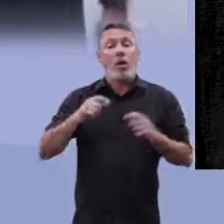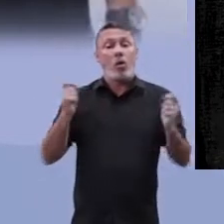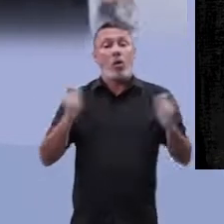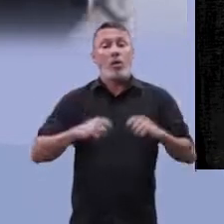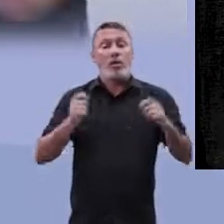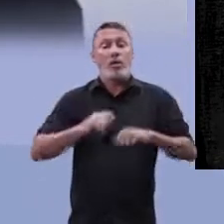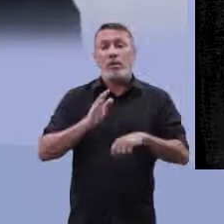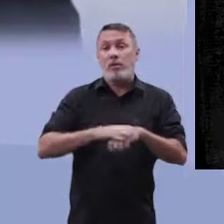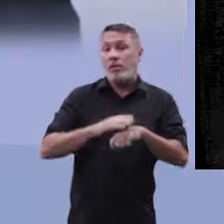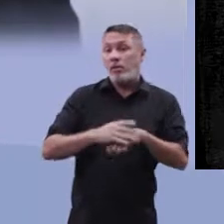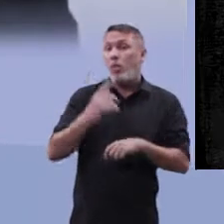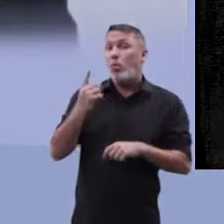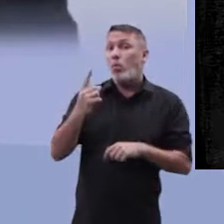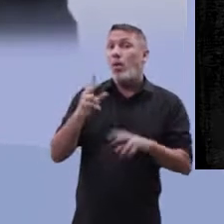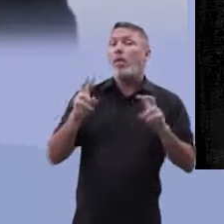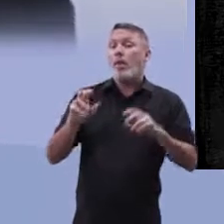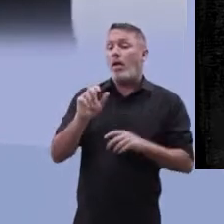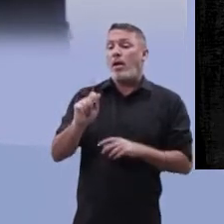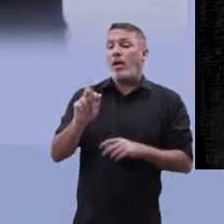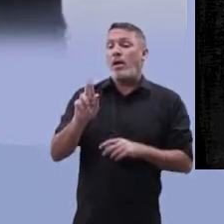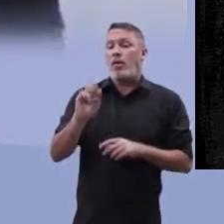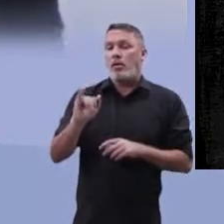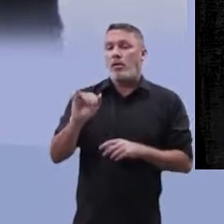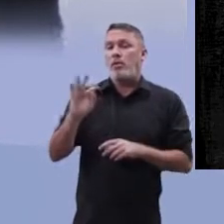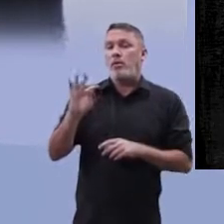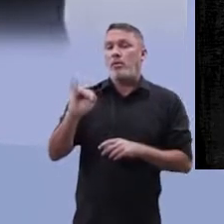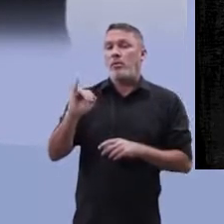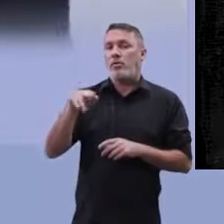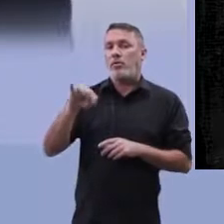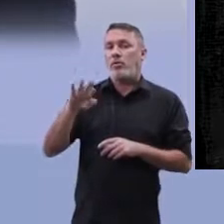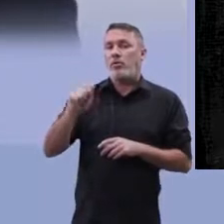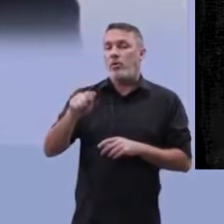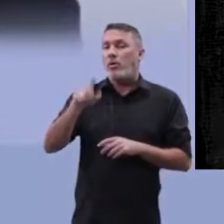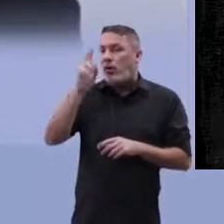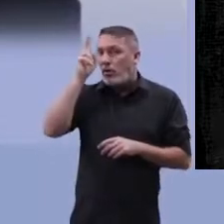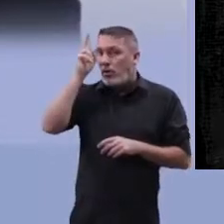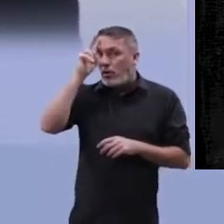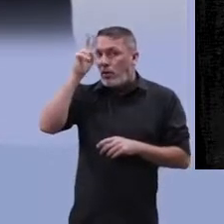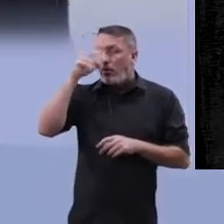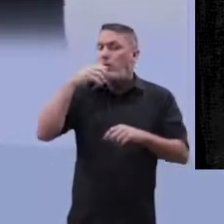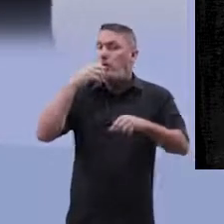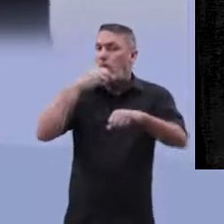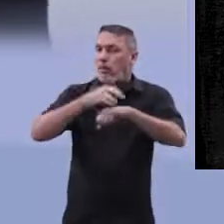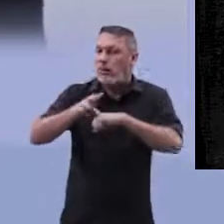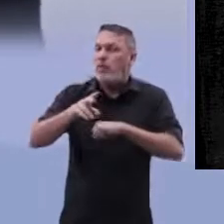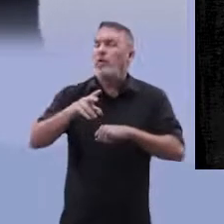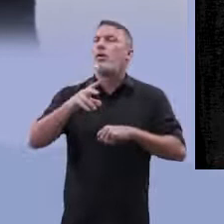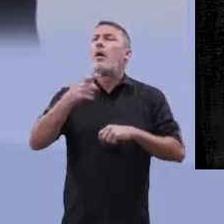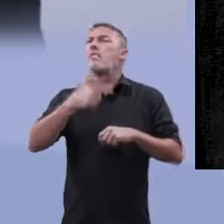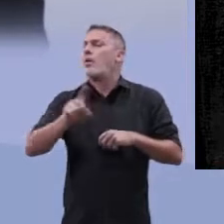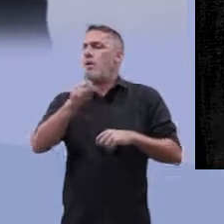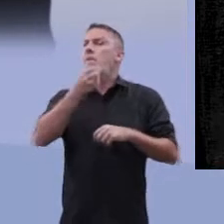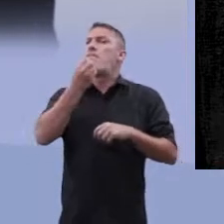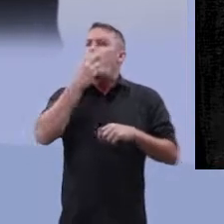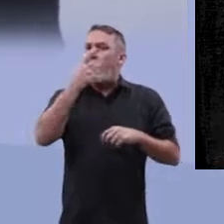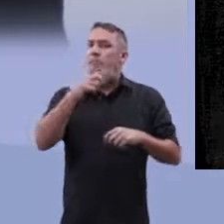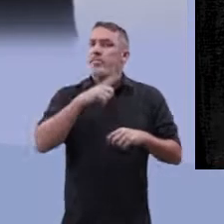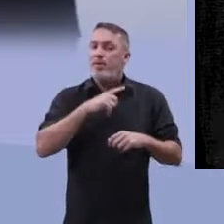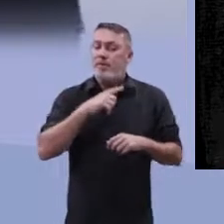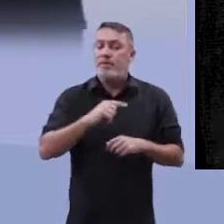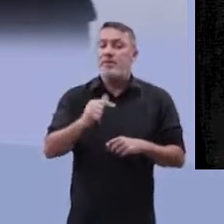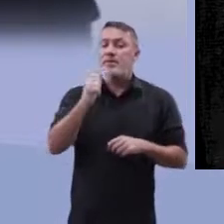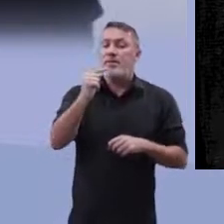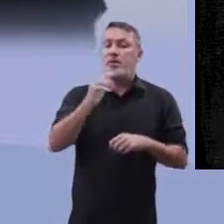1 na competência 1, aritmética. Lembrando, nunca é demais lembrar, a prova de matemática do Enem